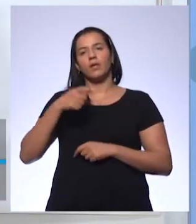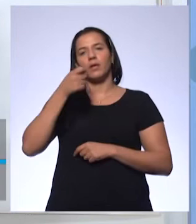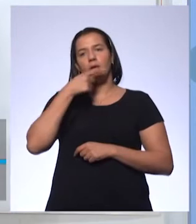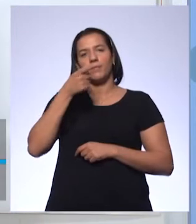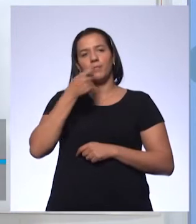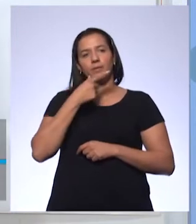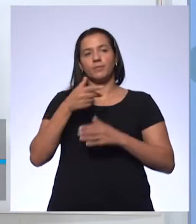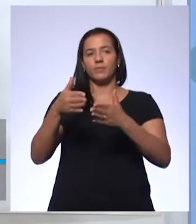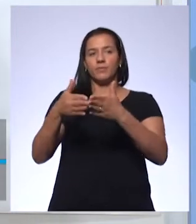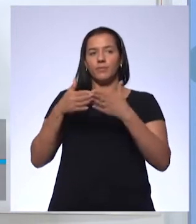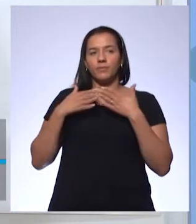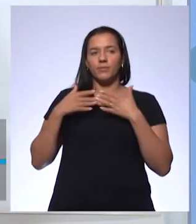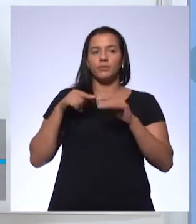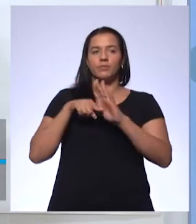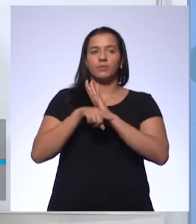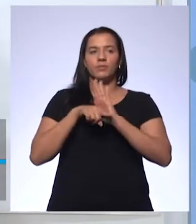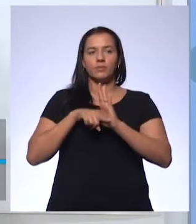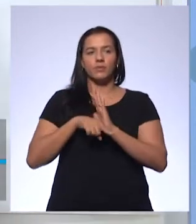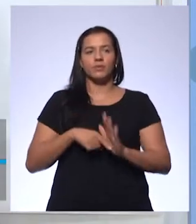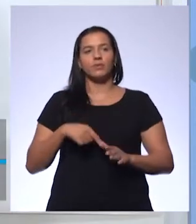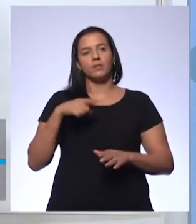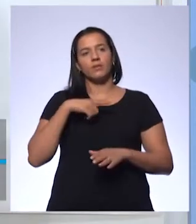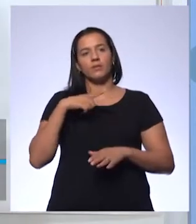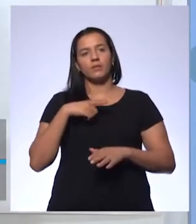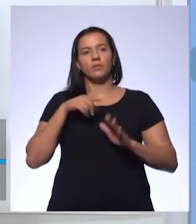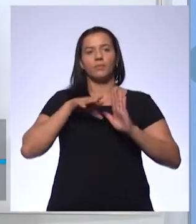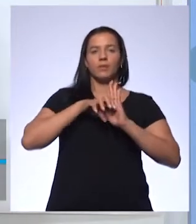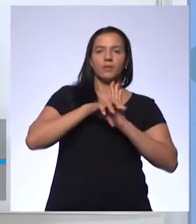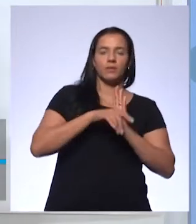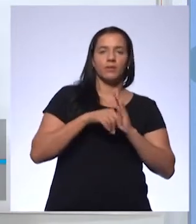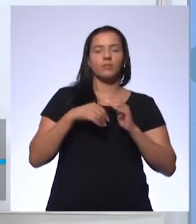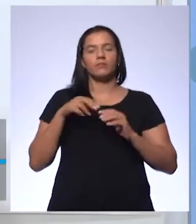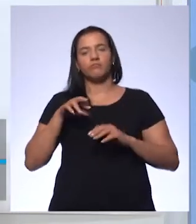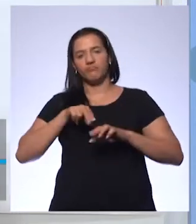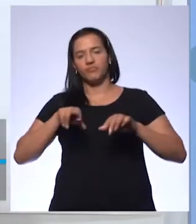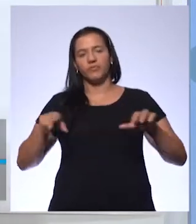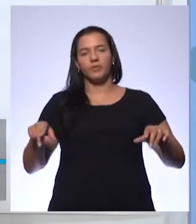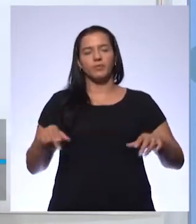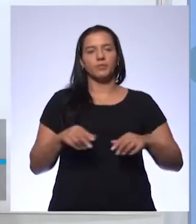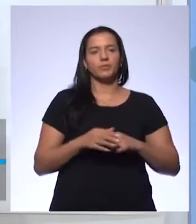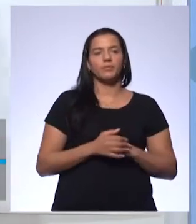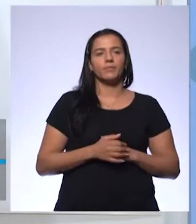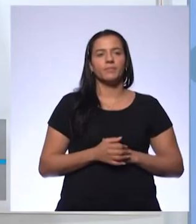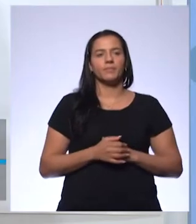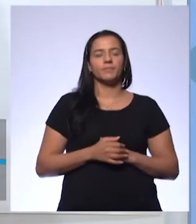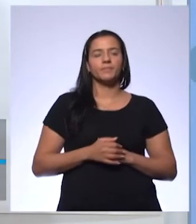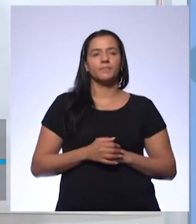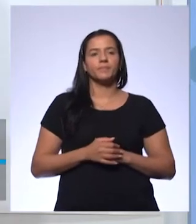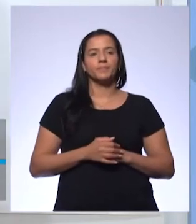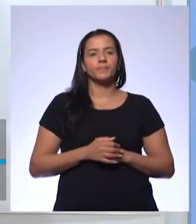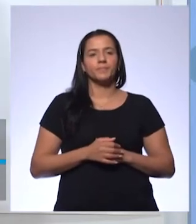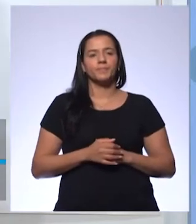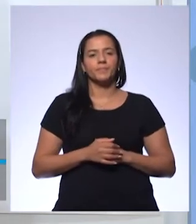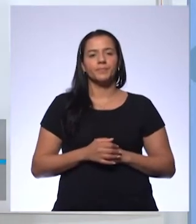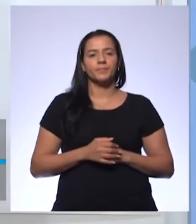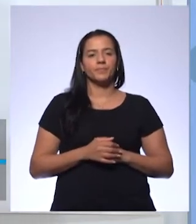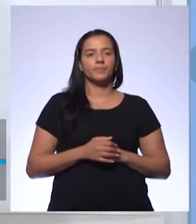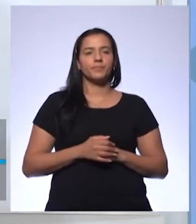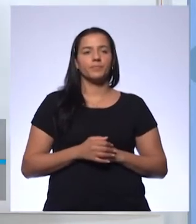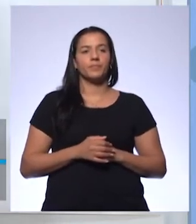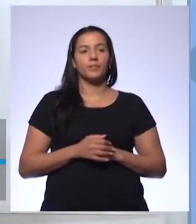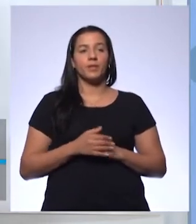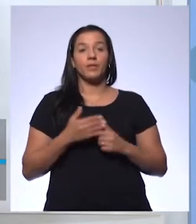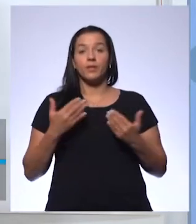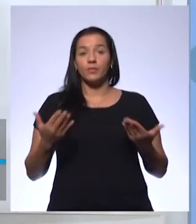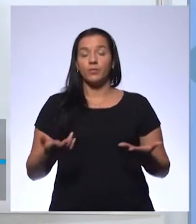vai pedir o exame porque existem bactérias e bactérias. Tá bom? Bom, e quando